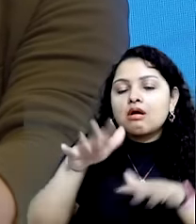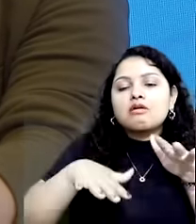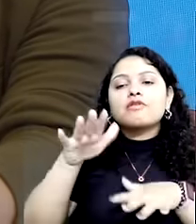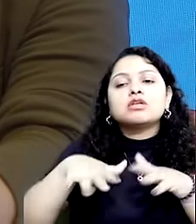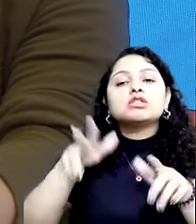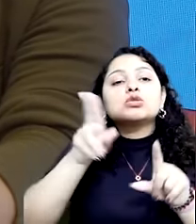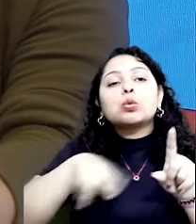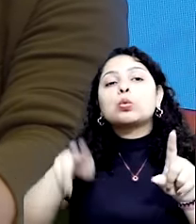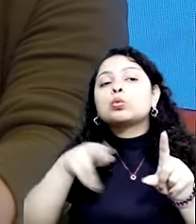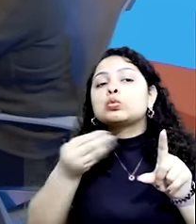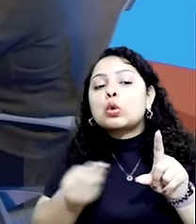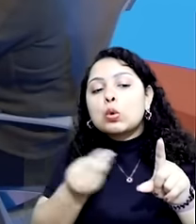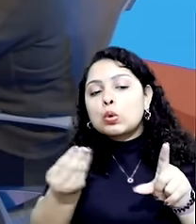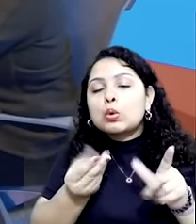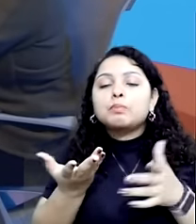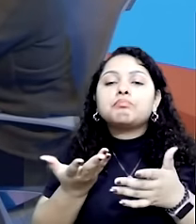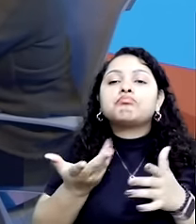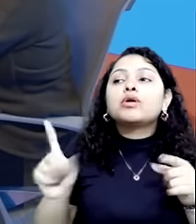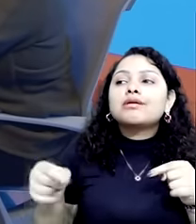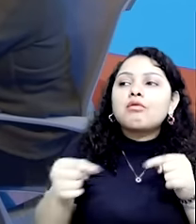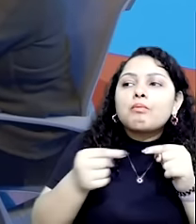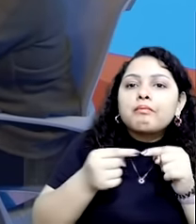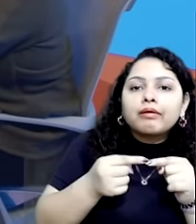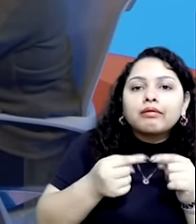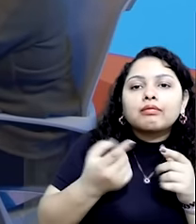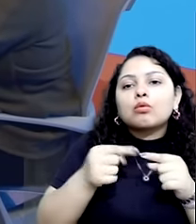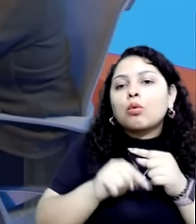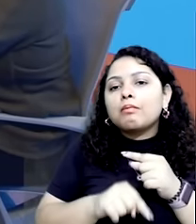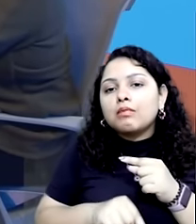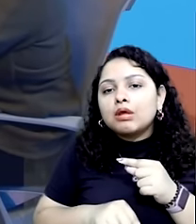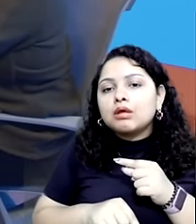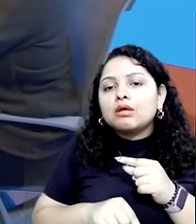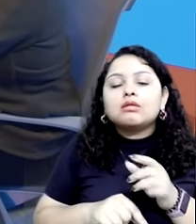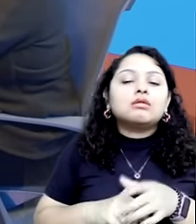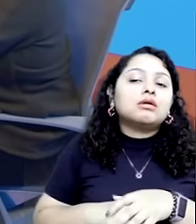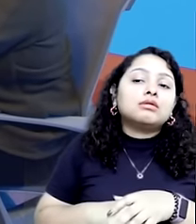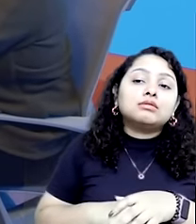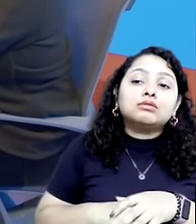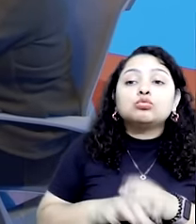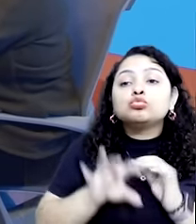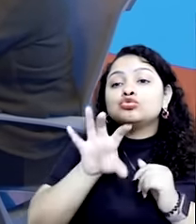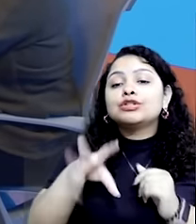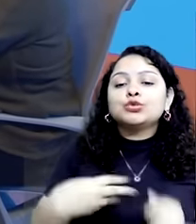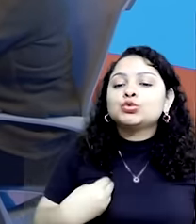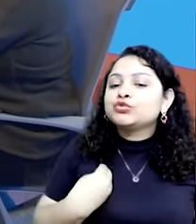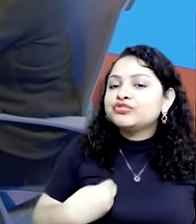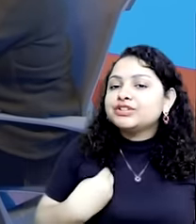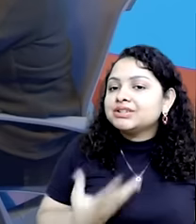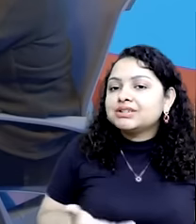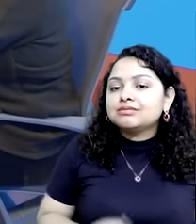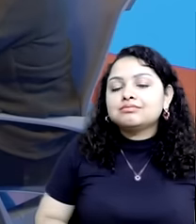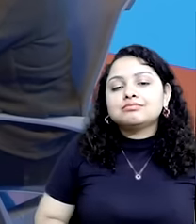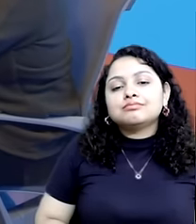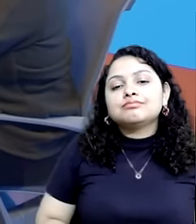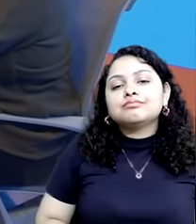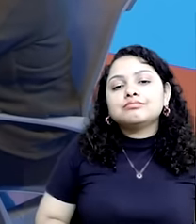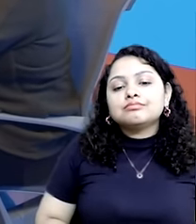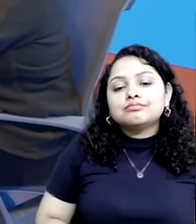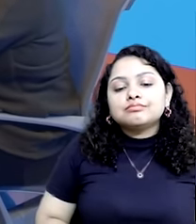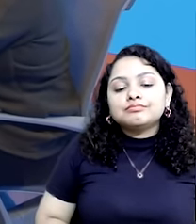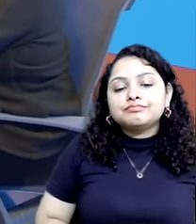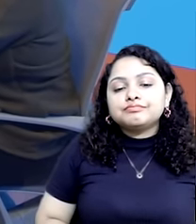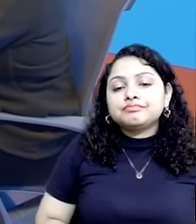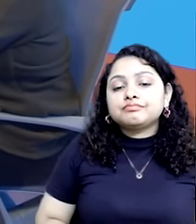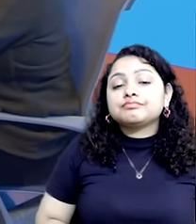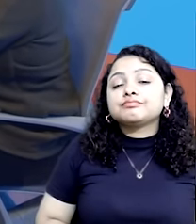uso como é que tá usando o que que combina com o qu né que quer passar uma questão de um estilo de vida também né